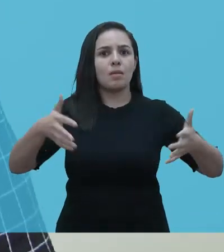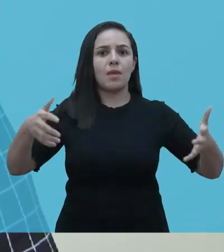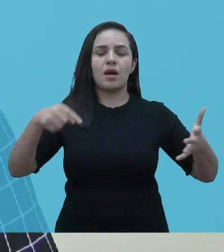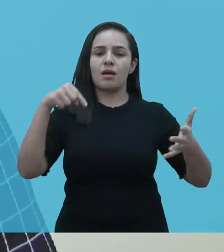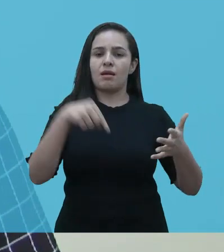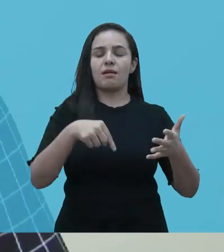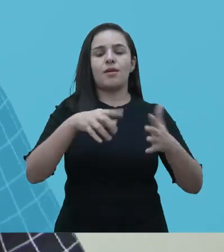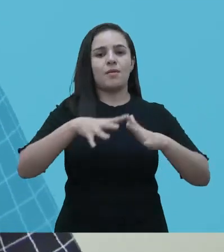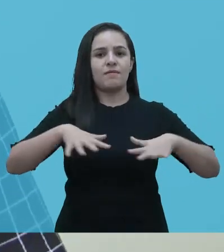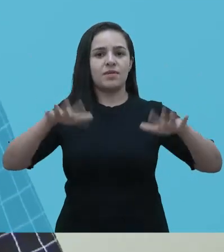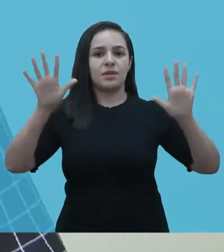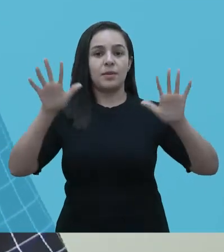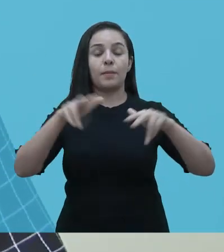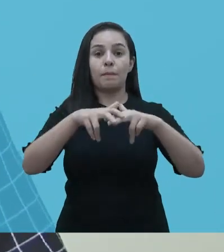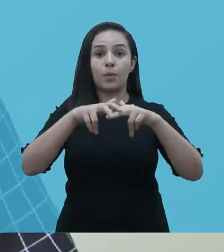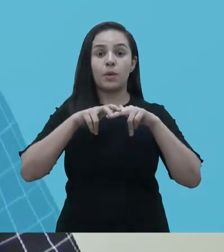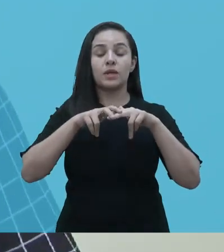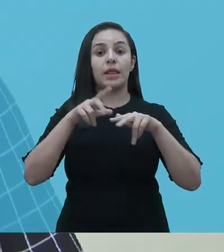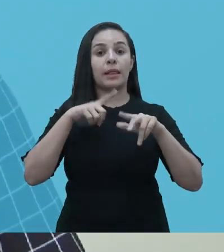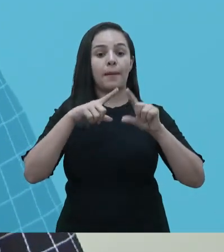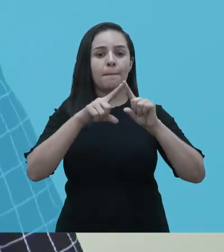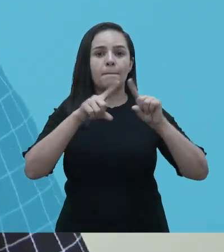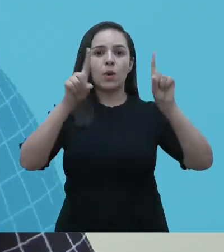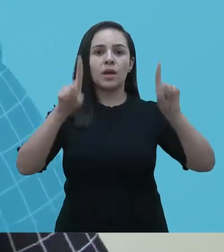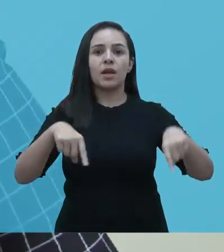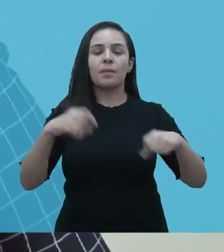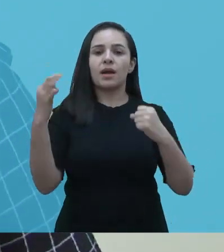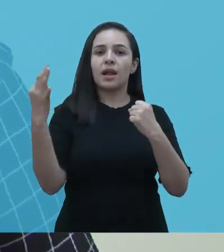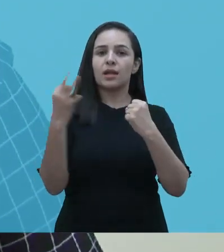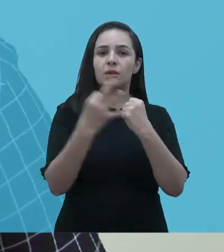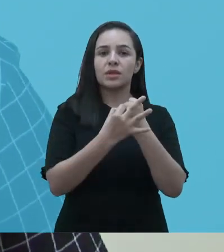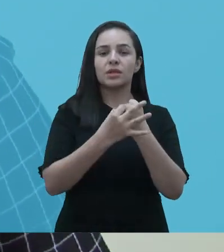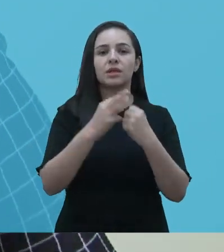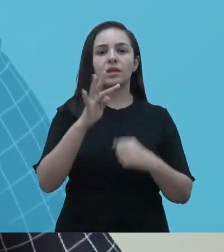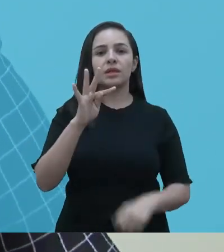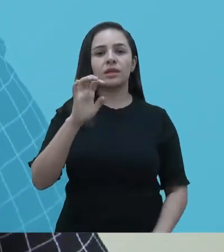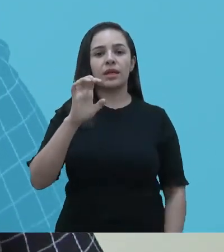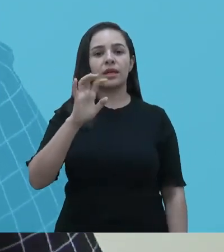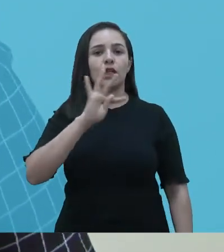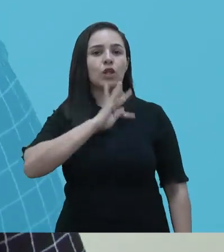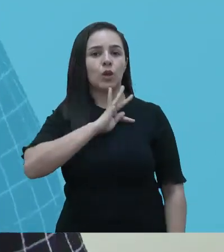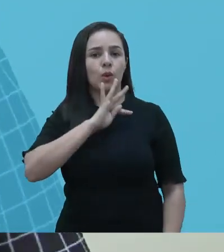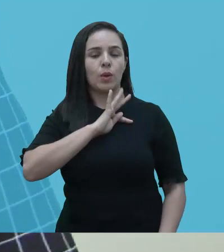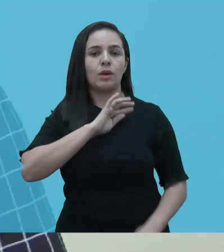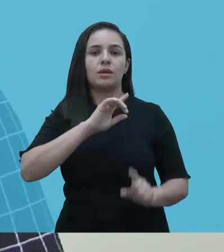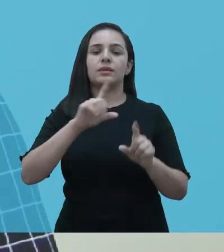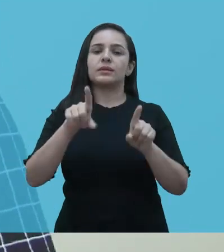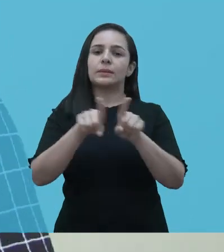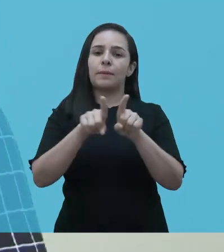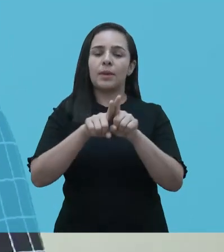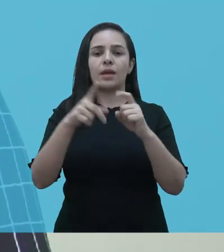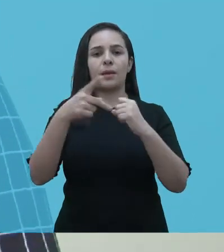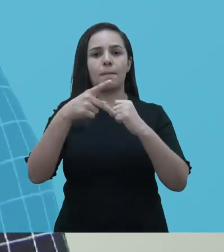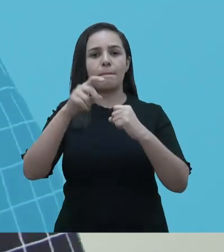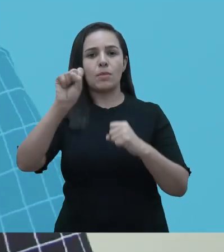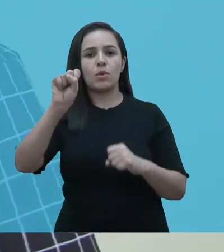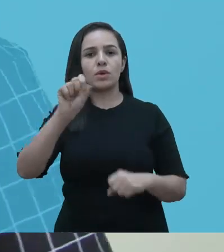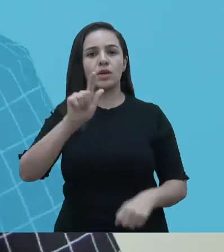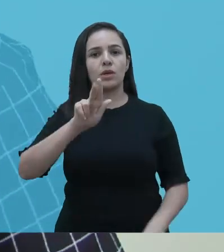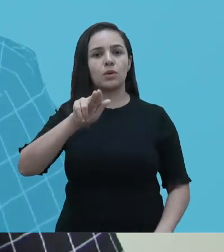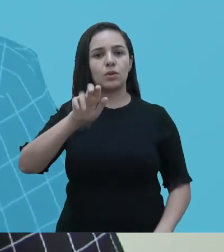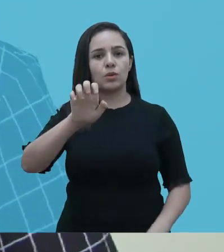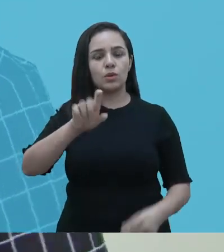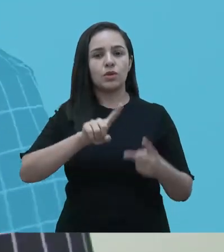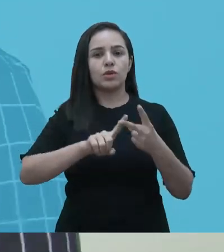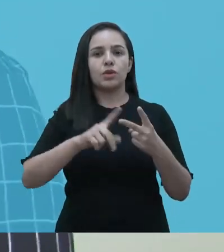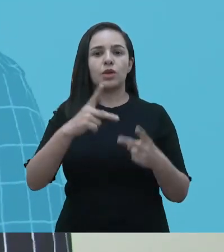segmento é por meio de alguns programas de graduação como tecnólogo e de pós graduação como